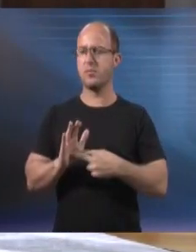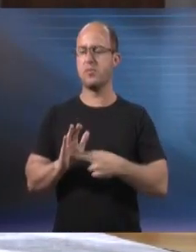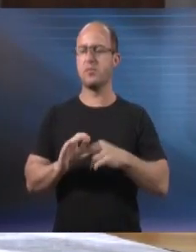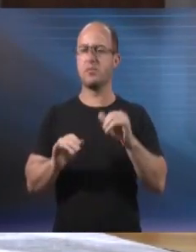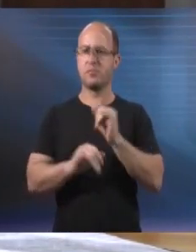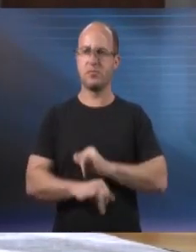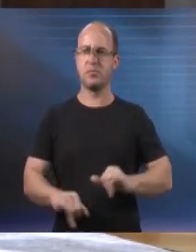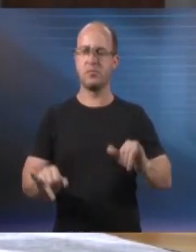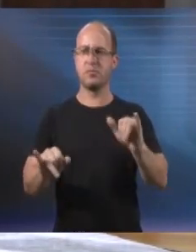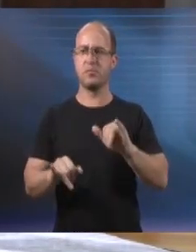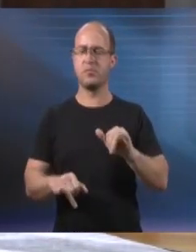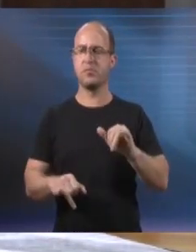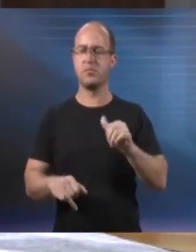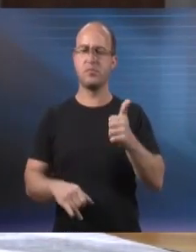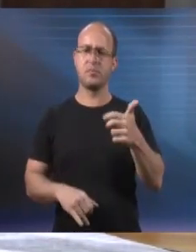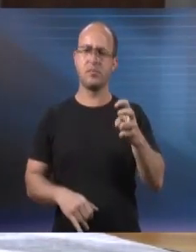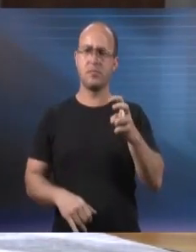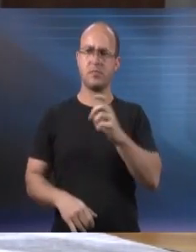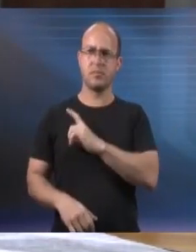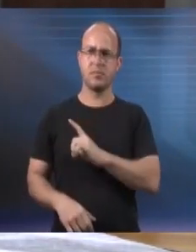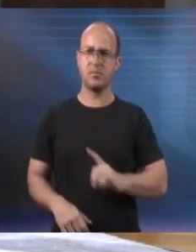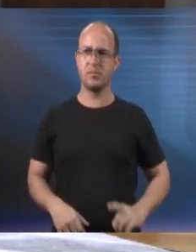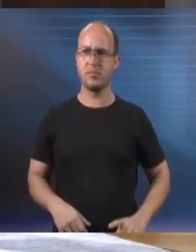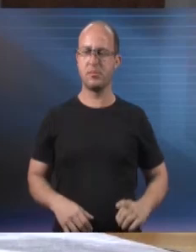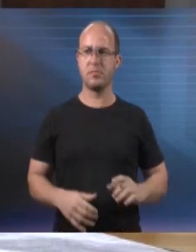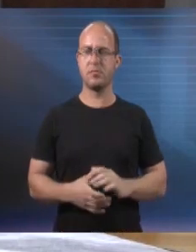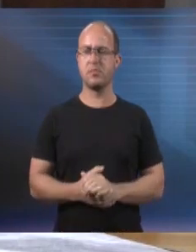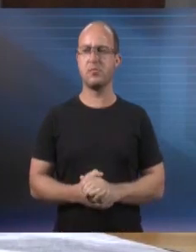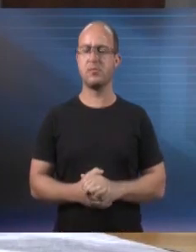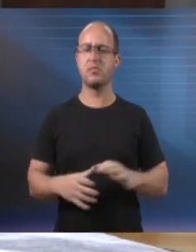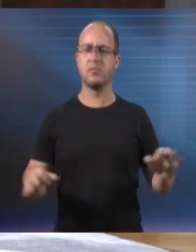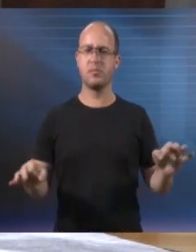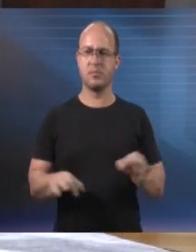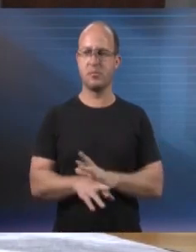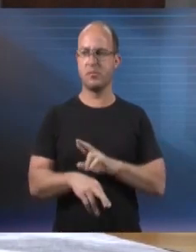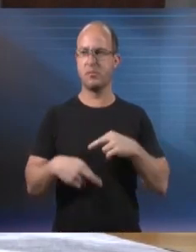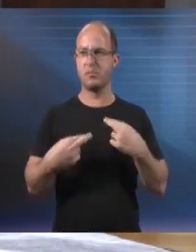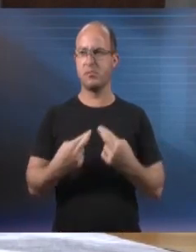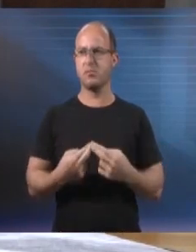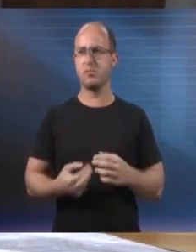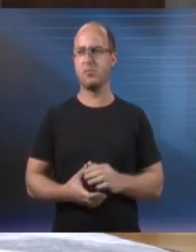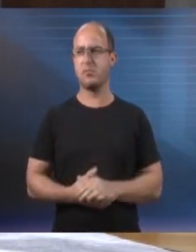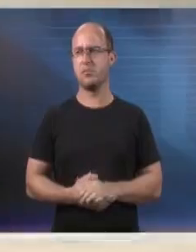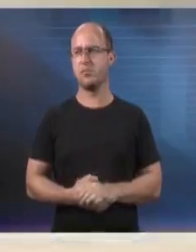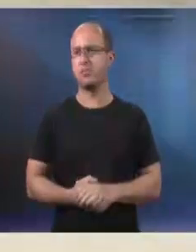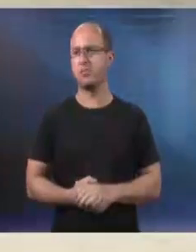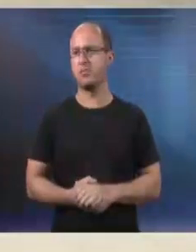Anuncio que compareceram 15 senhores deputados e está encerrada a sessão.